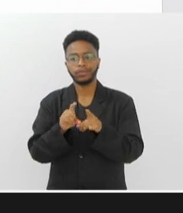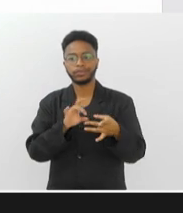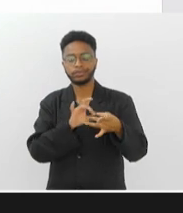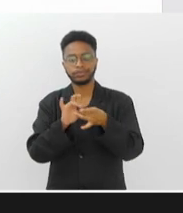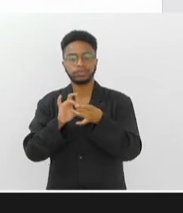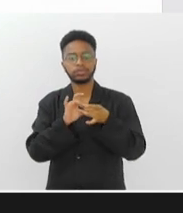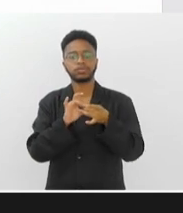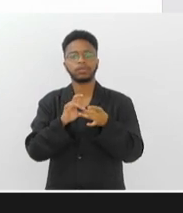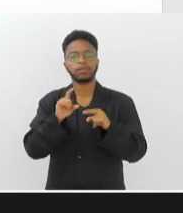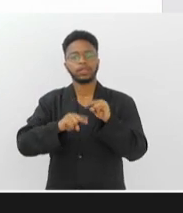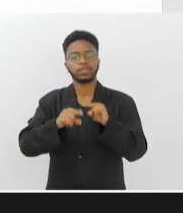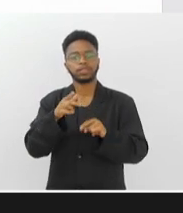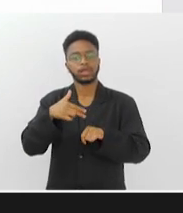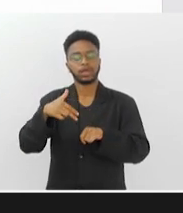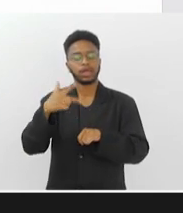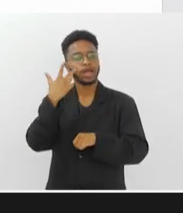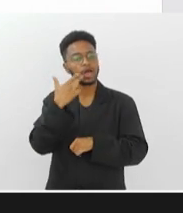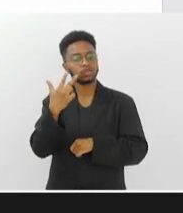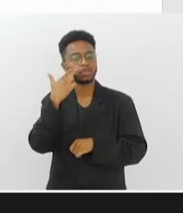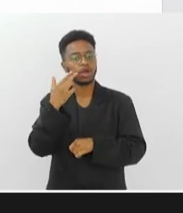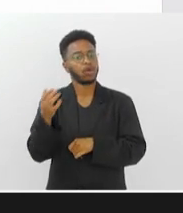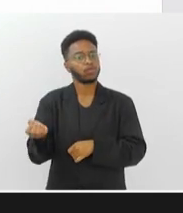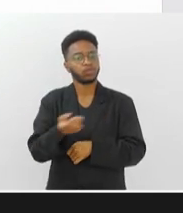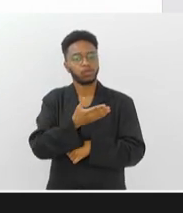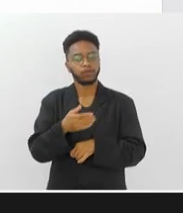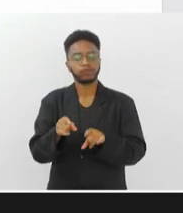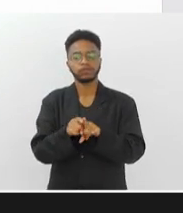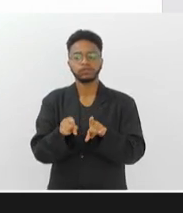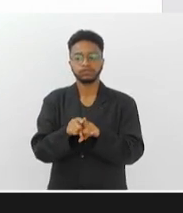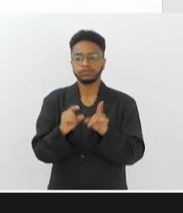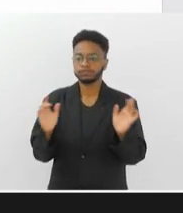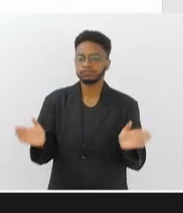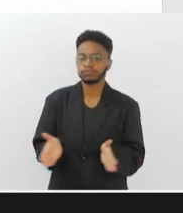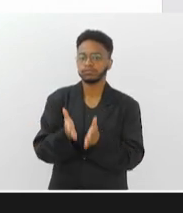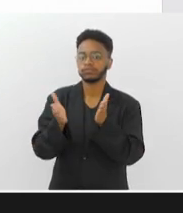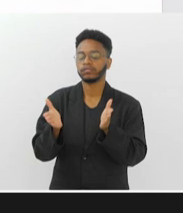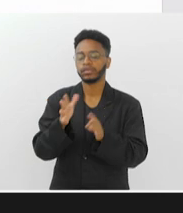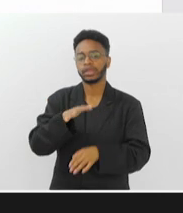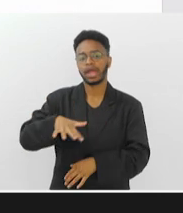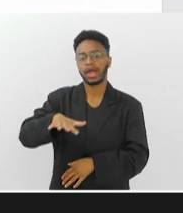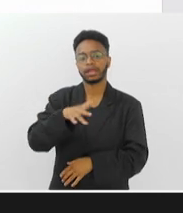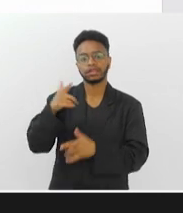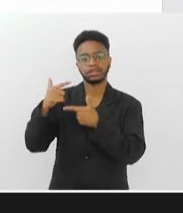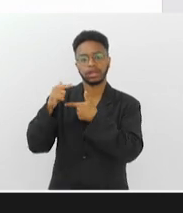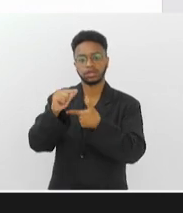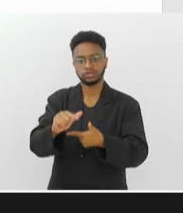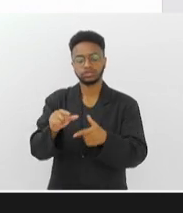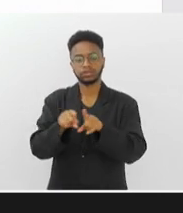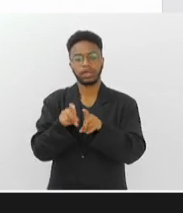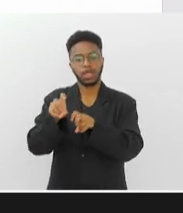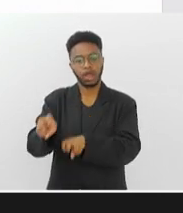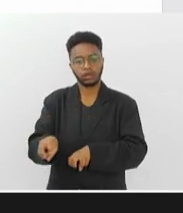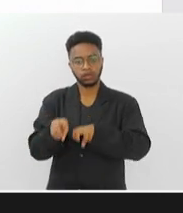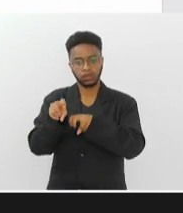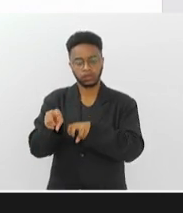de maneira responsável e inovadora, Angola pode não só impulsionar setores tradicionais, como a agricultura,